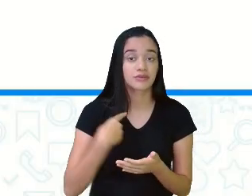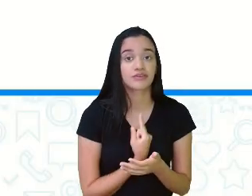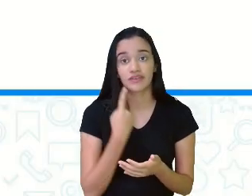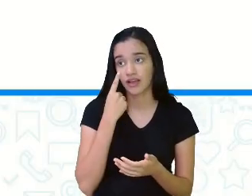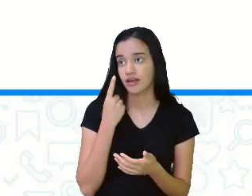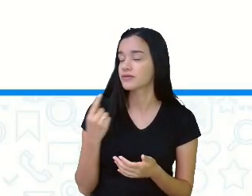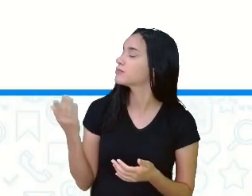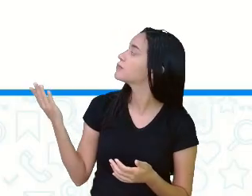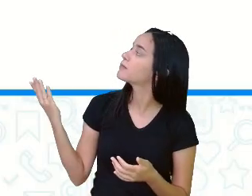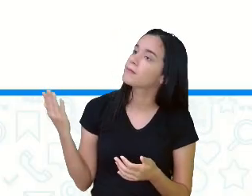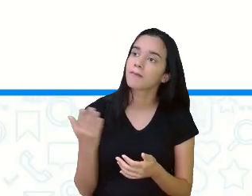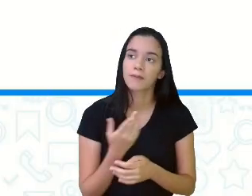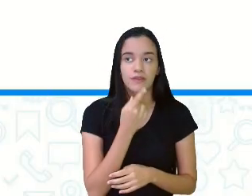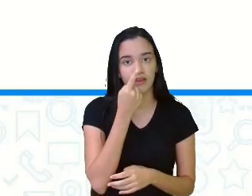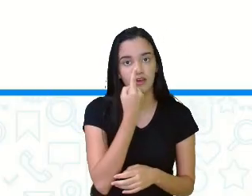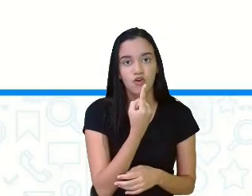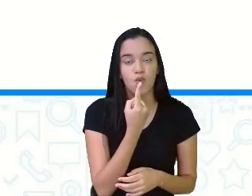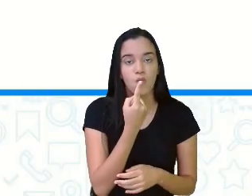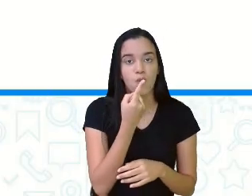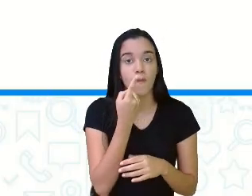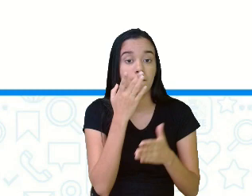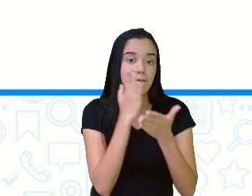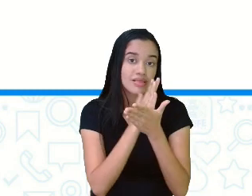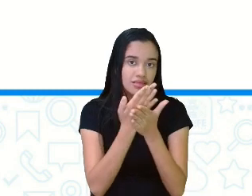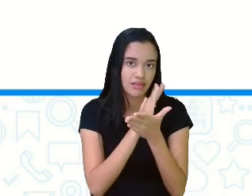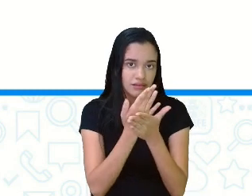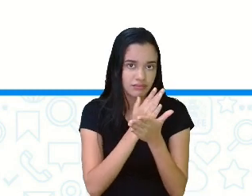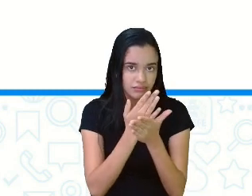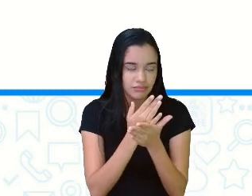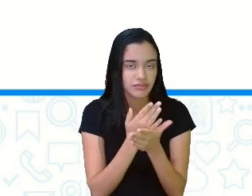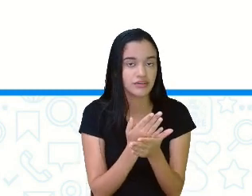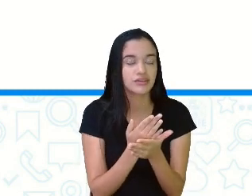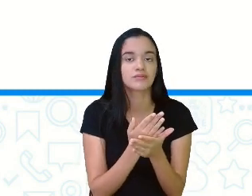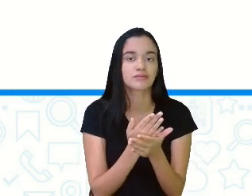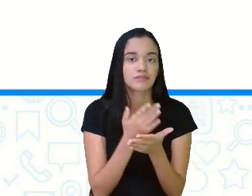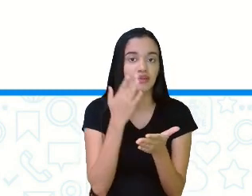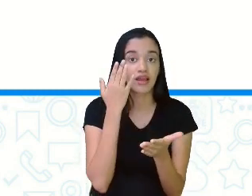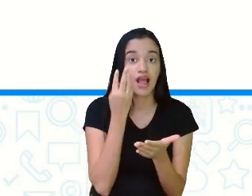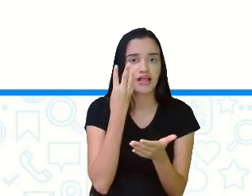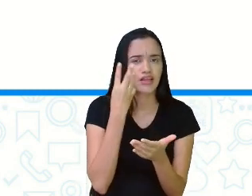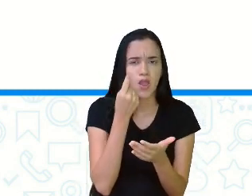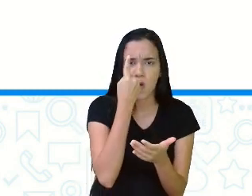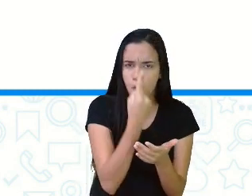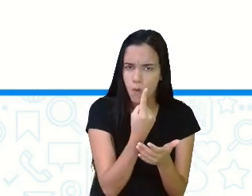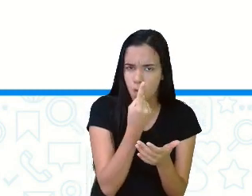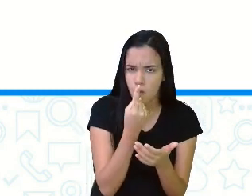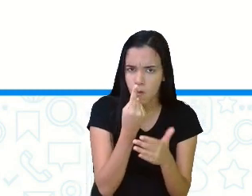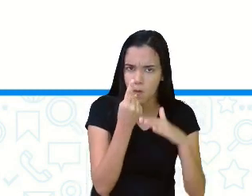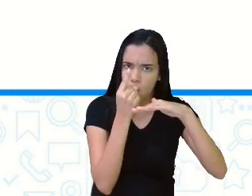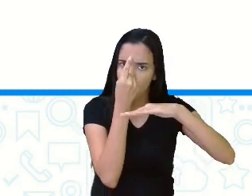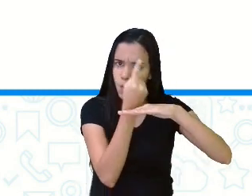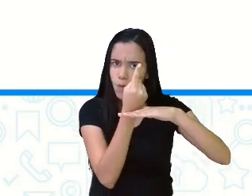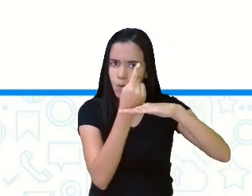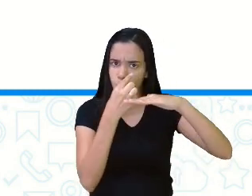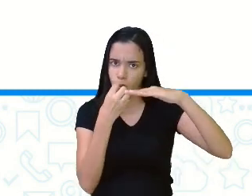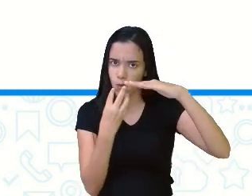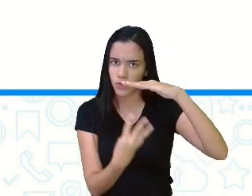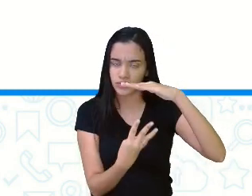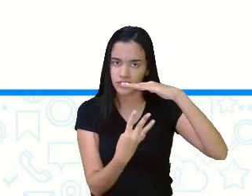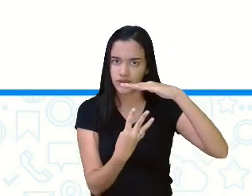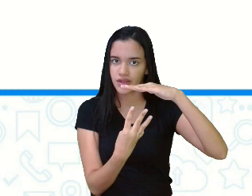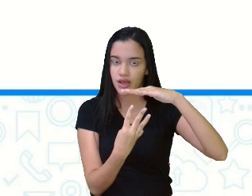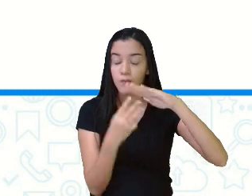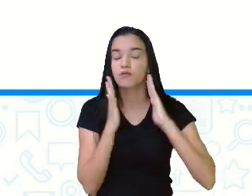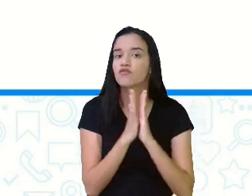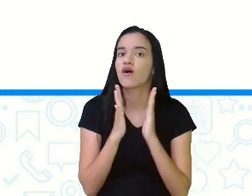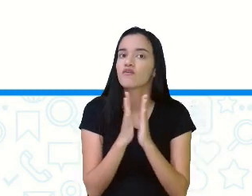ó. 1/2 ou metade, 1/3, não é 1/3 não, viu? Por favor, não chegue na